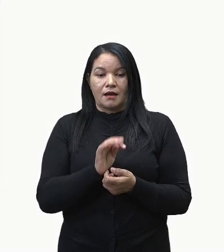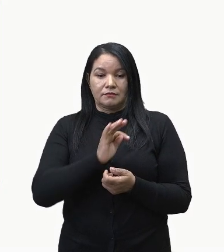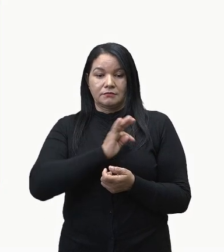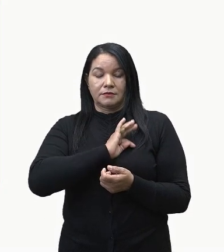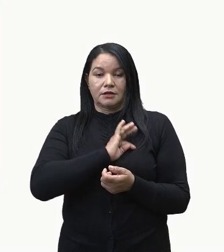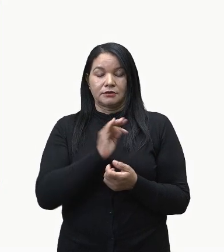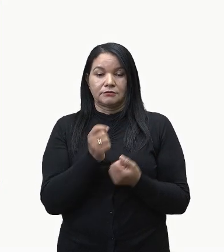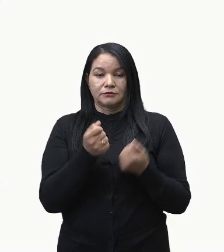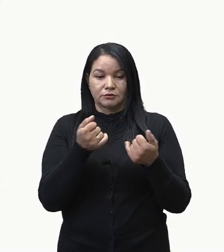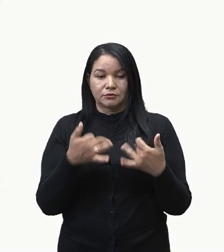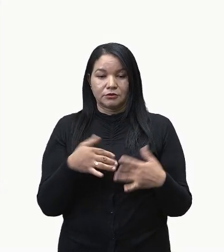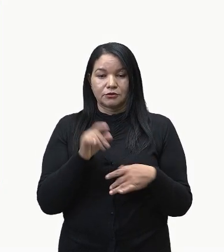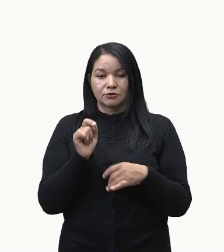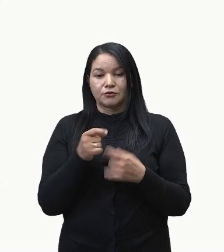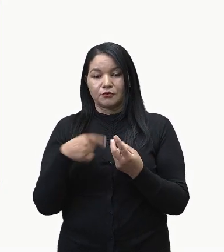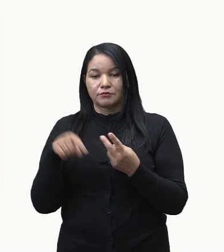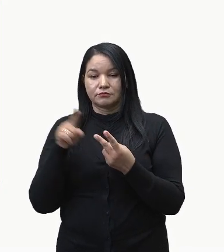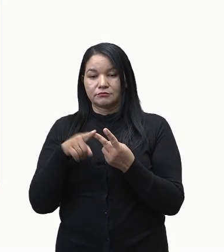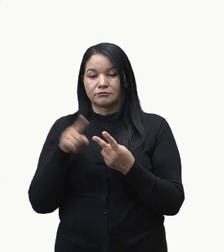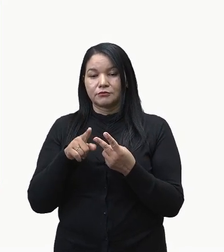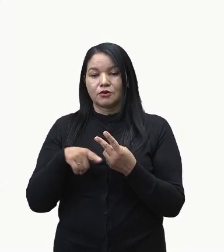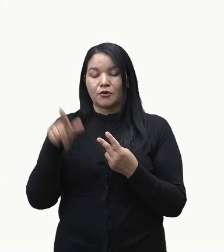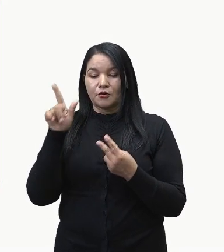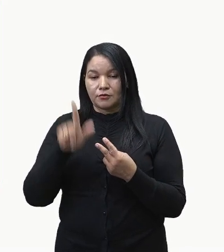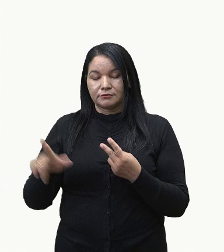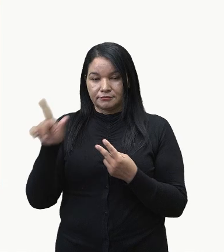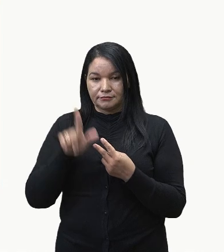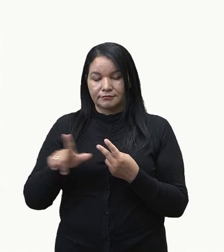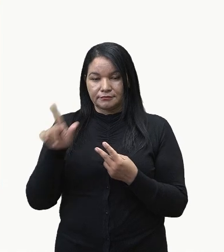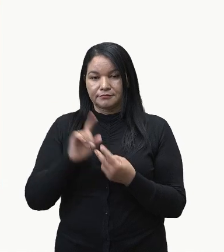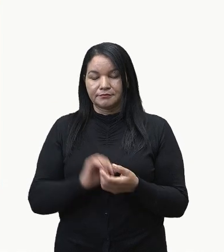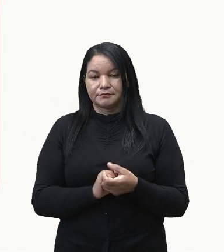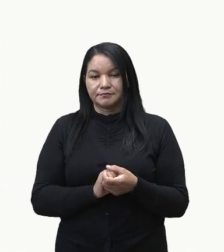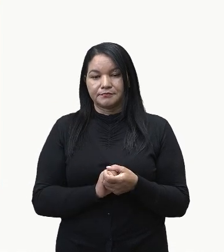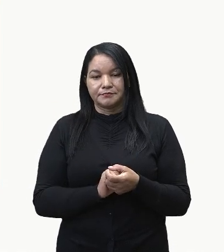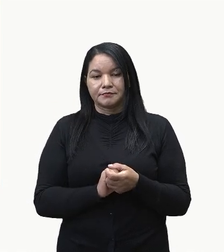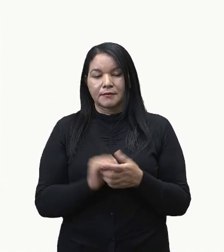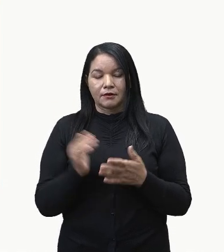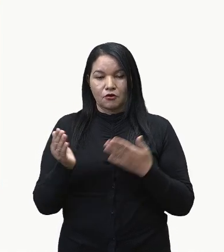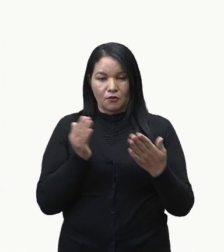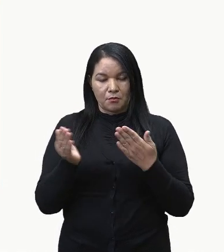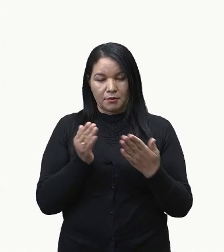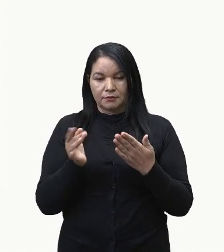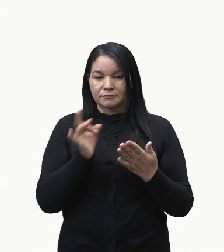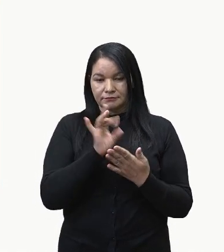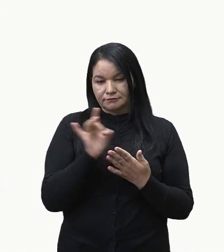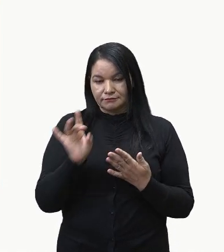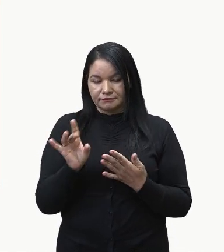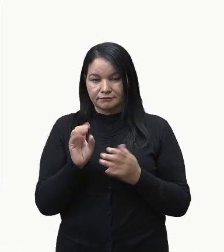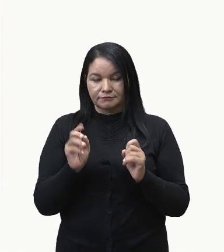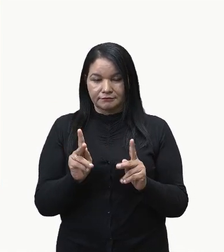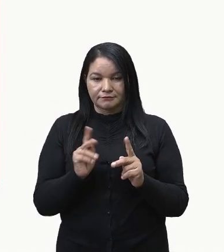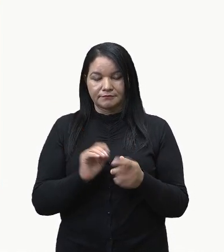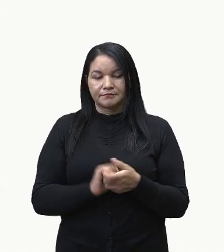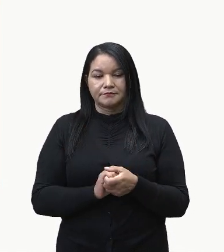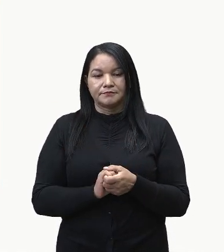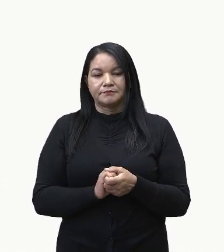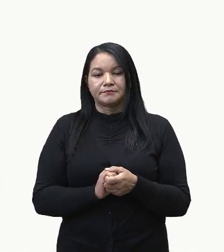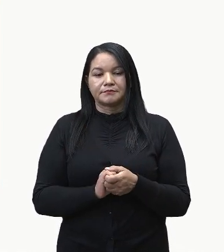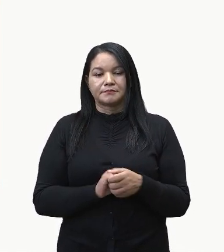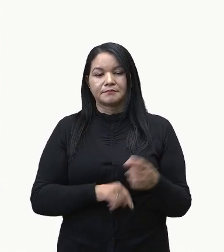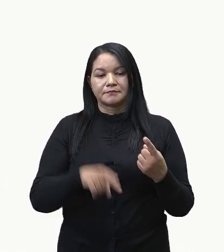descrição literária. Então, vamos comparar cada uma, tudo bem? A